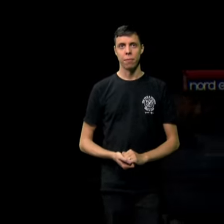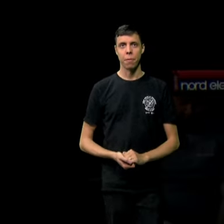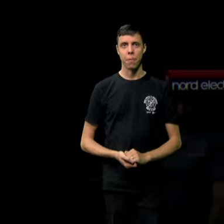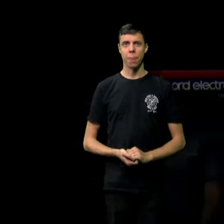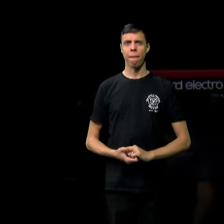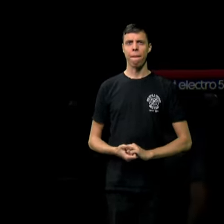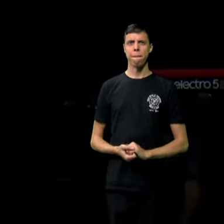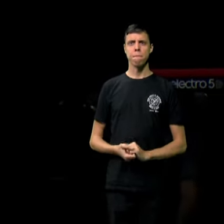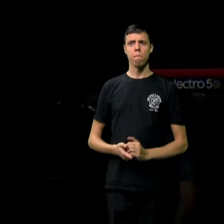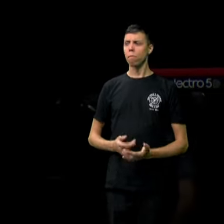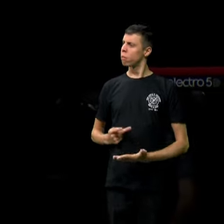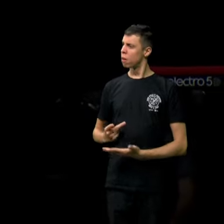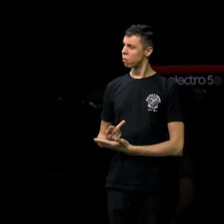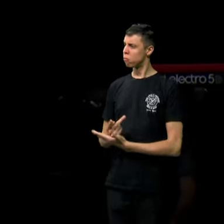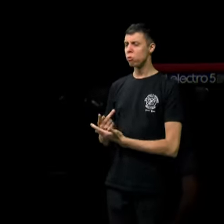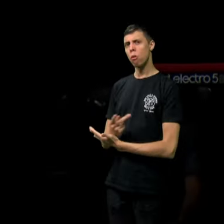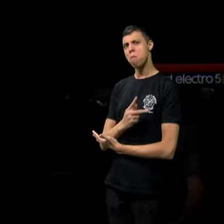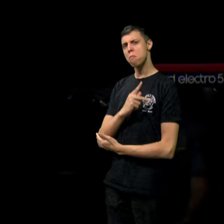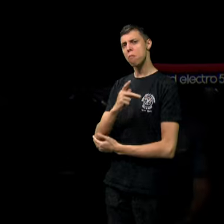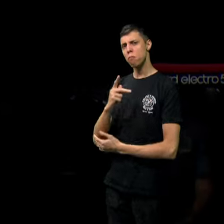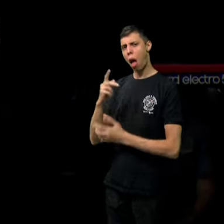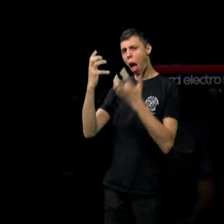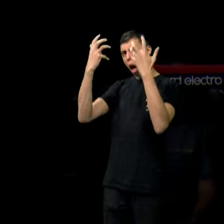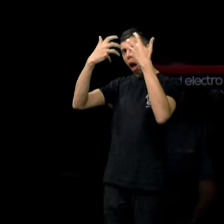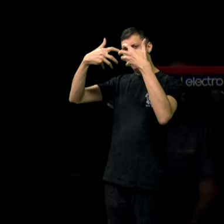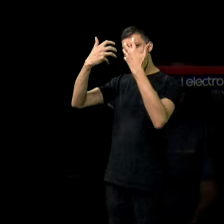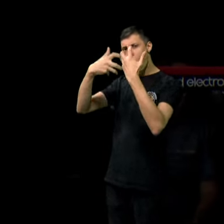Eu não estou procurando a mente de vocês.